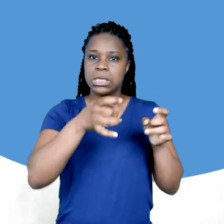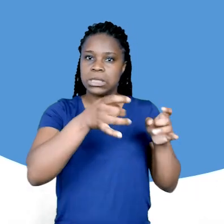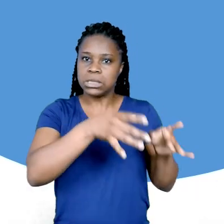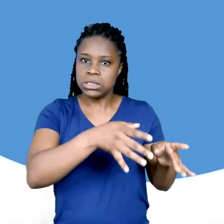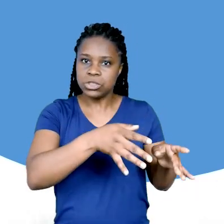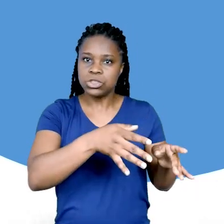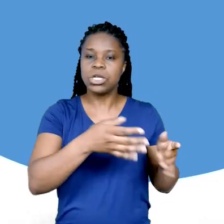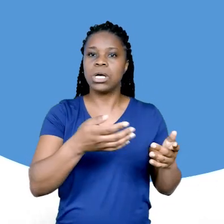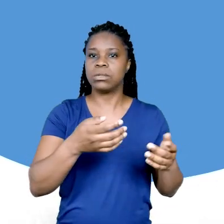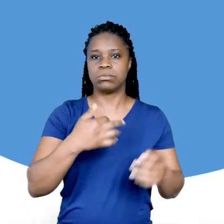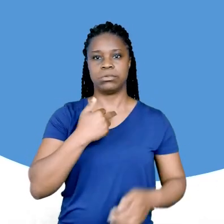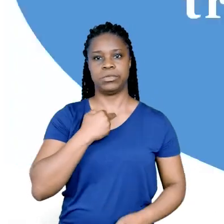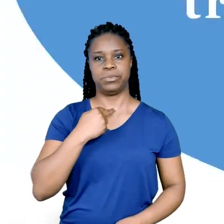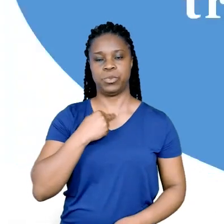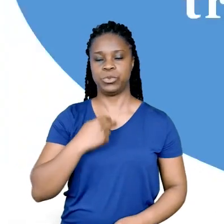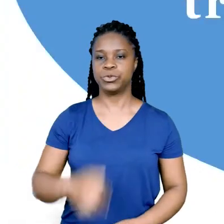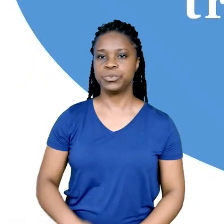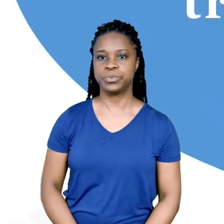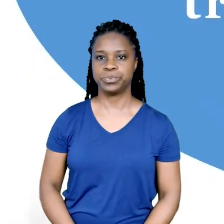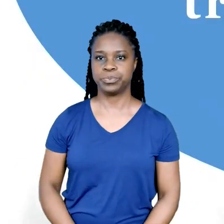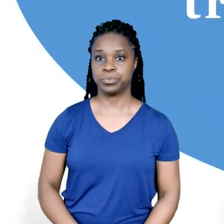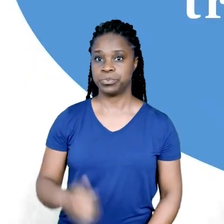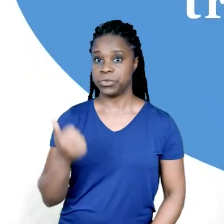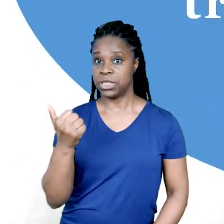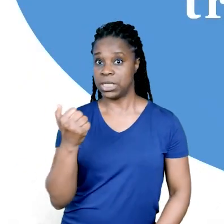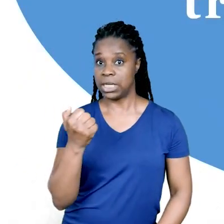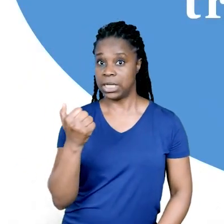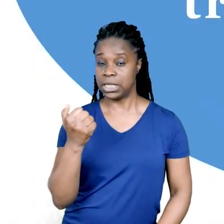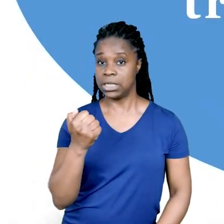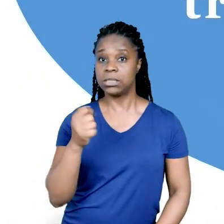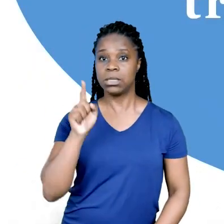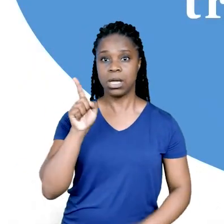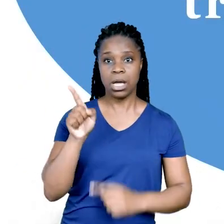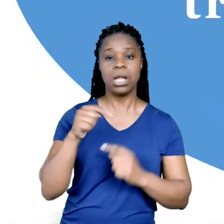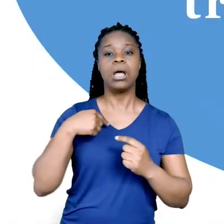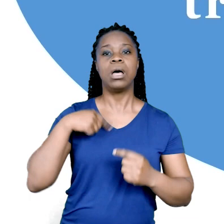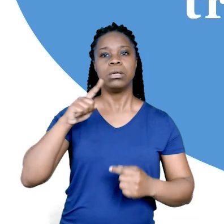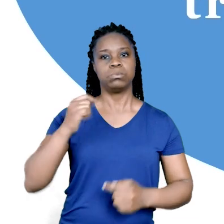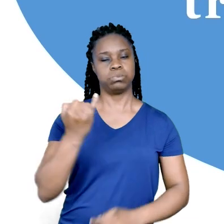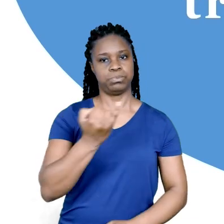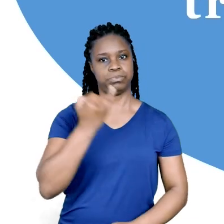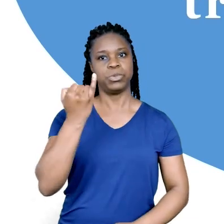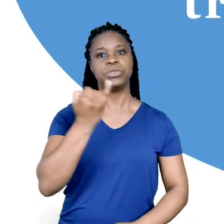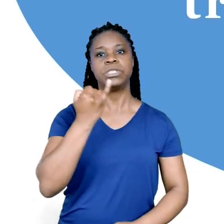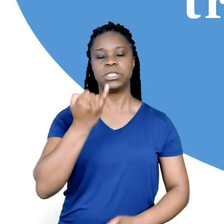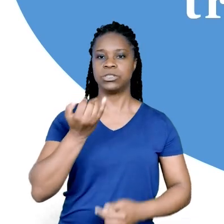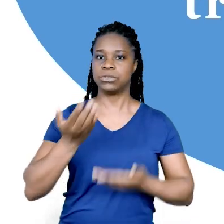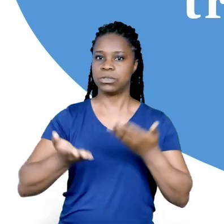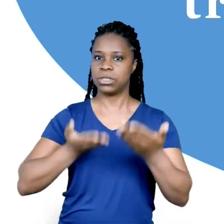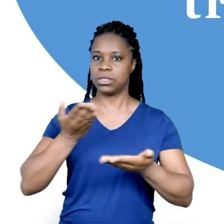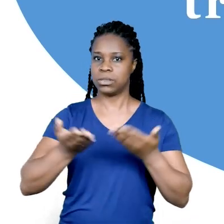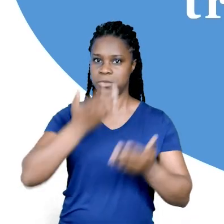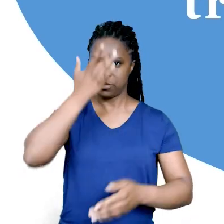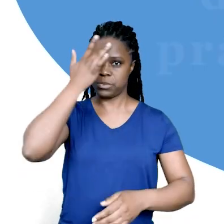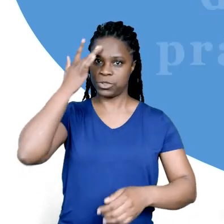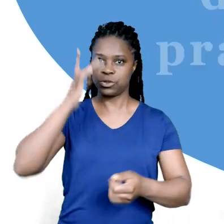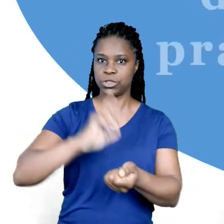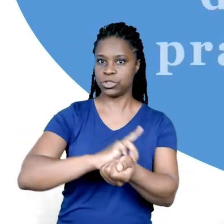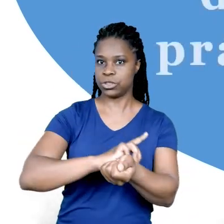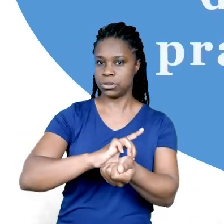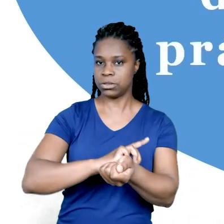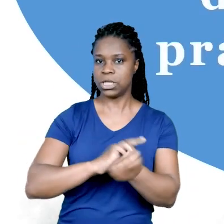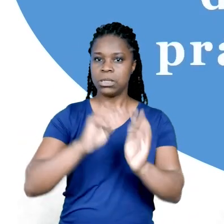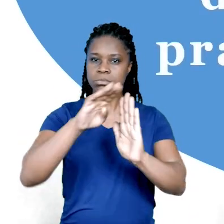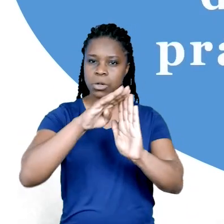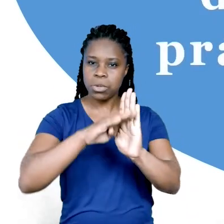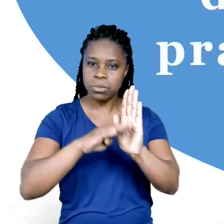dos veículos quando sair. A caneta de insulina é uma alternativa muito importante no tratamento do diabetes.